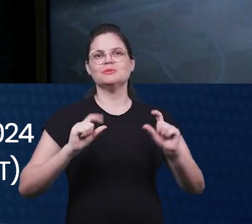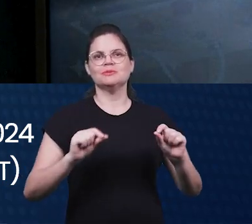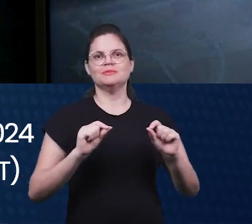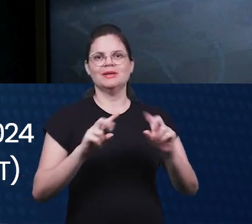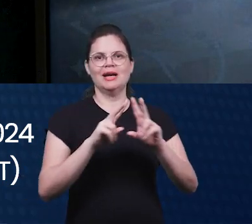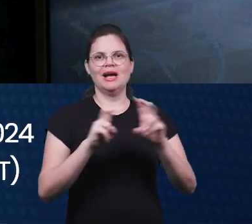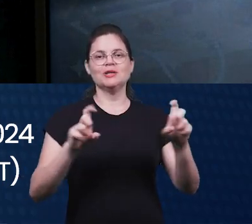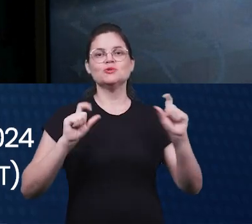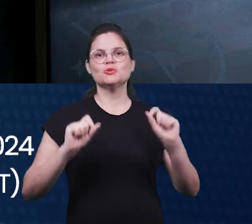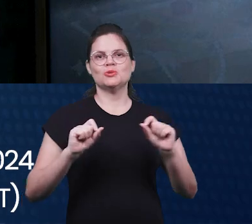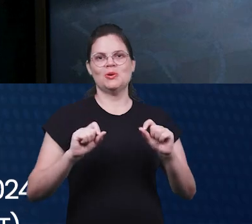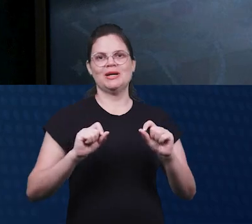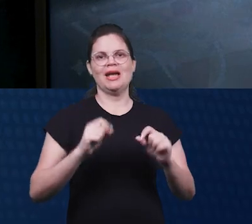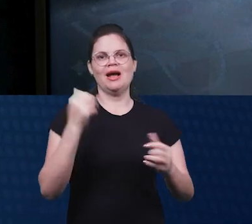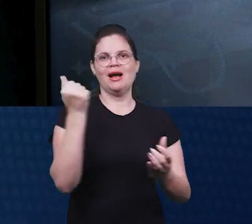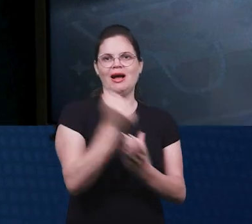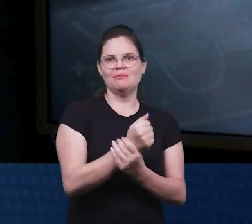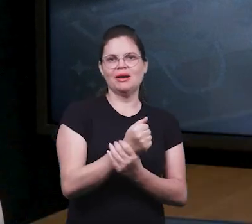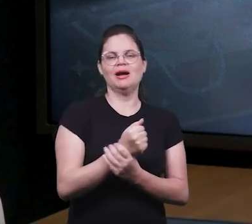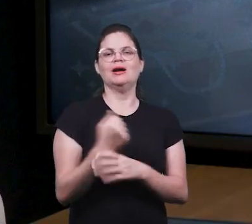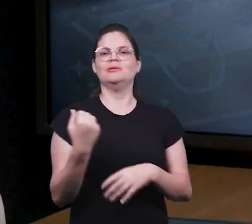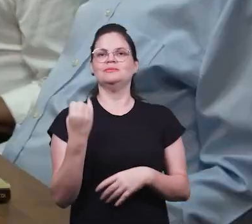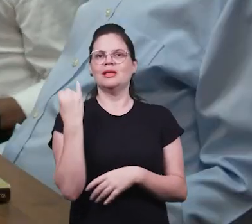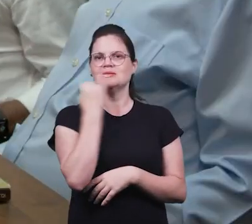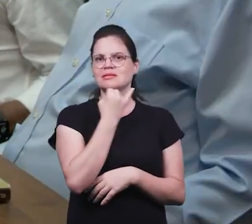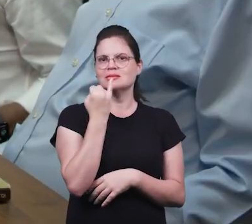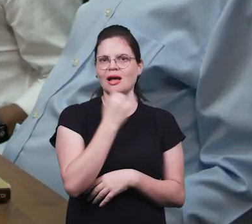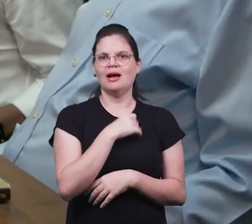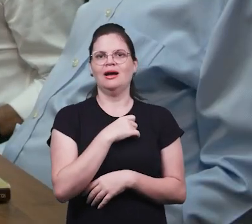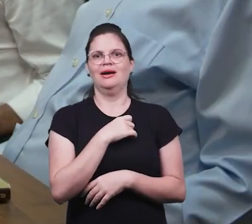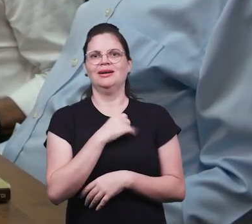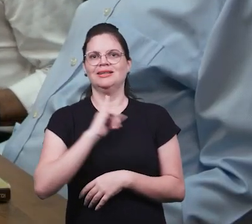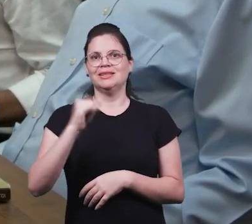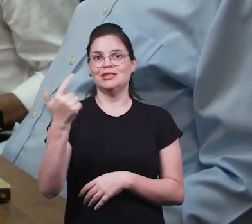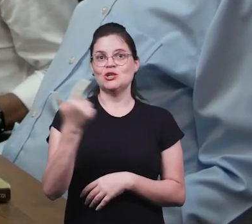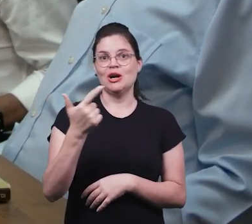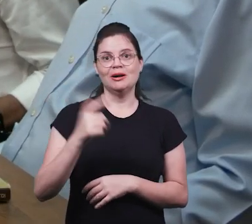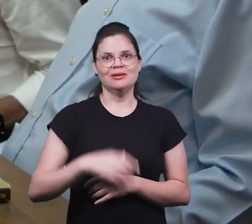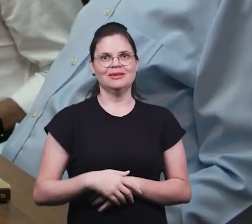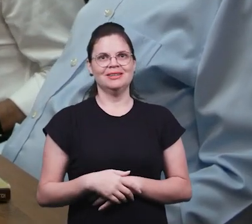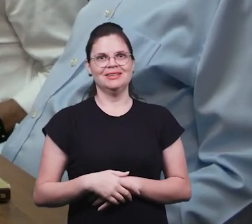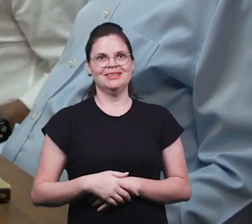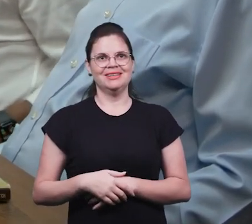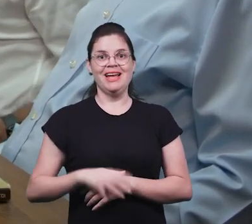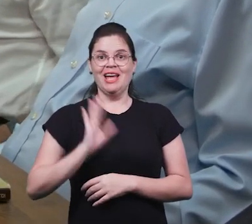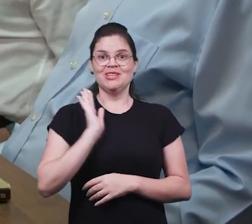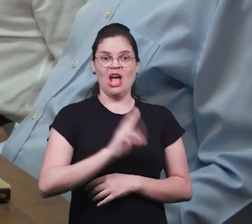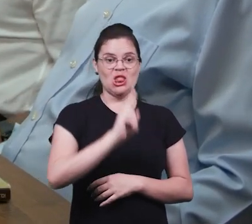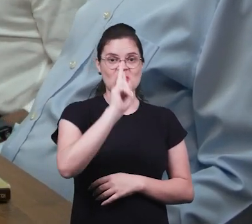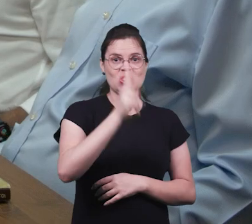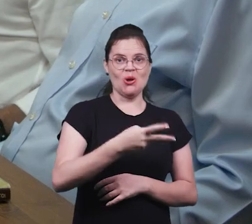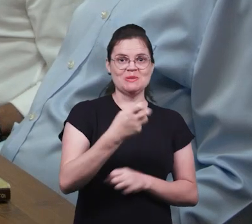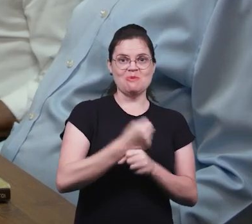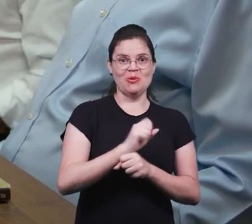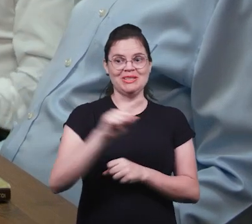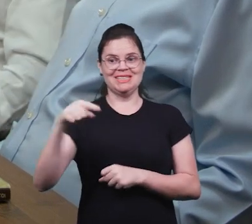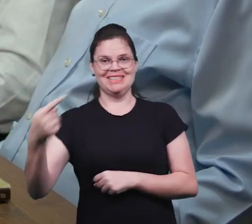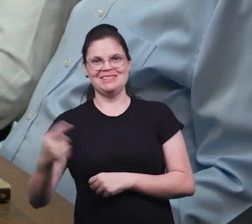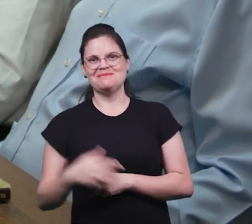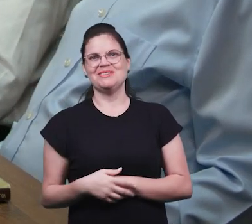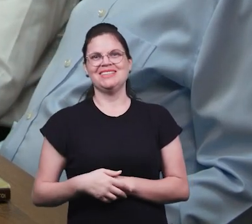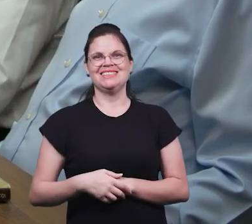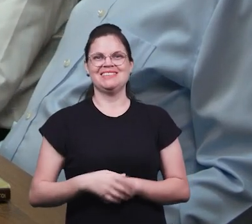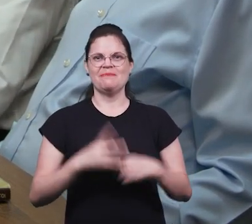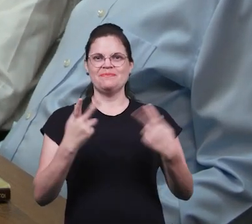nos patriarcas, né? Abraão, o pai da fé. 2000 anos, hein? Já andamos 2000 anos. Como diz o pastor Diniz aqui